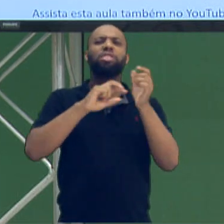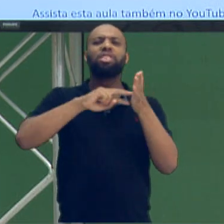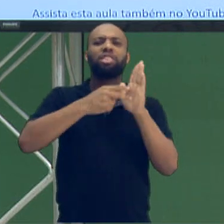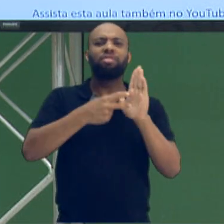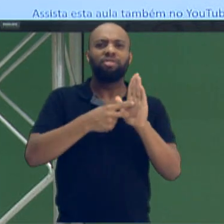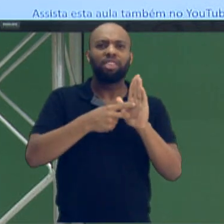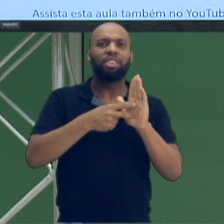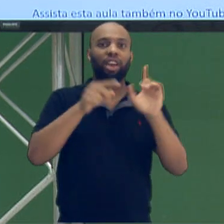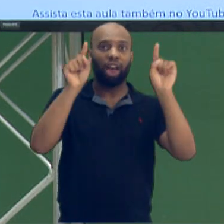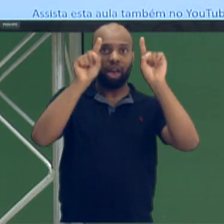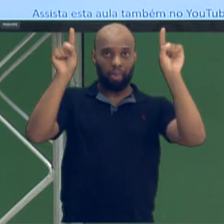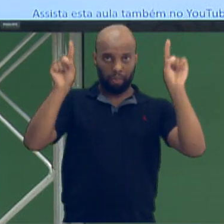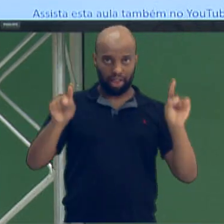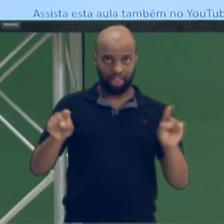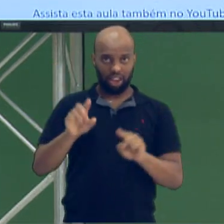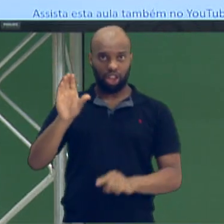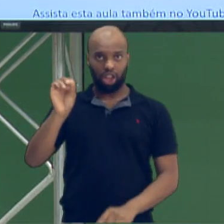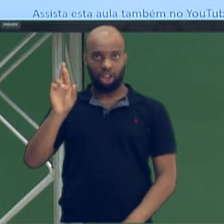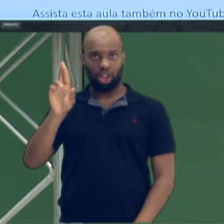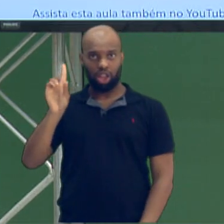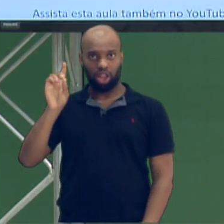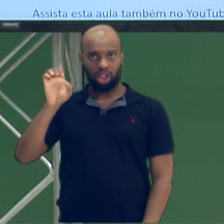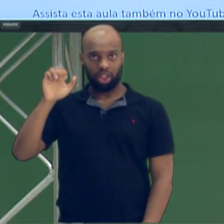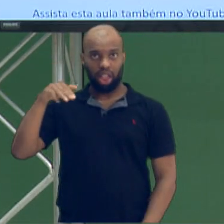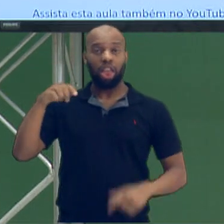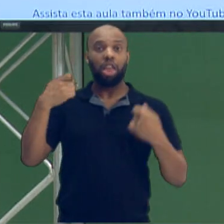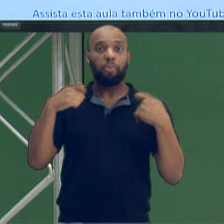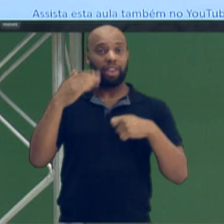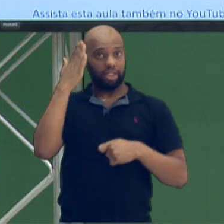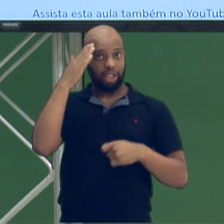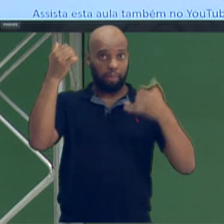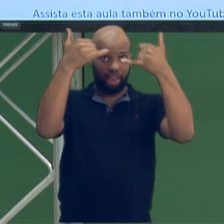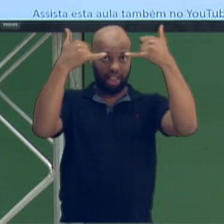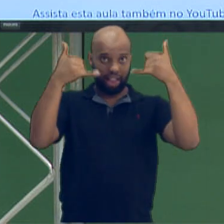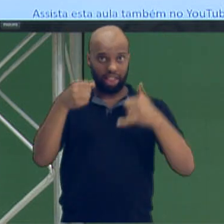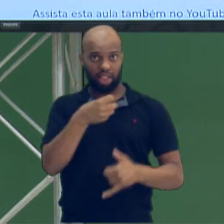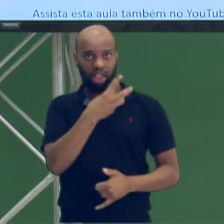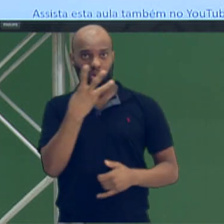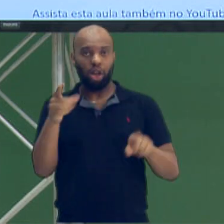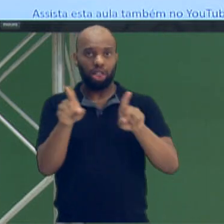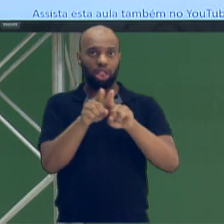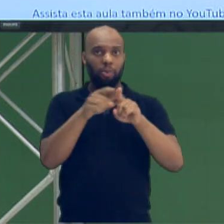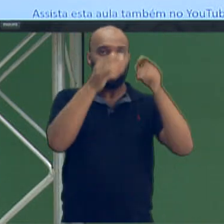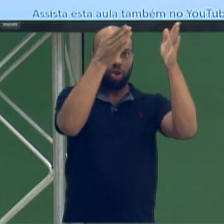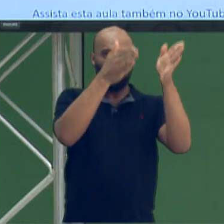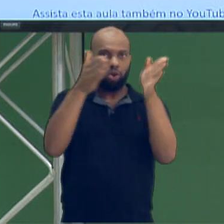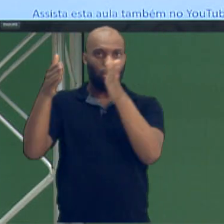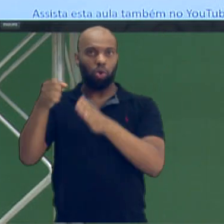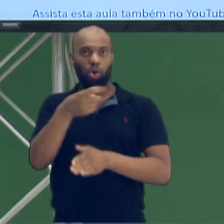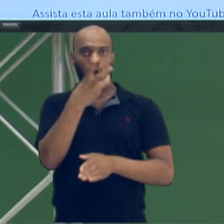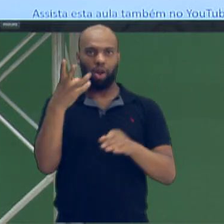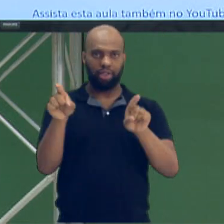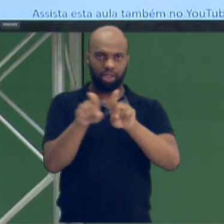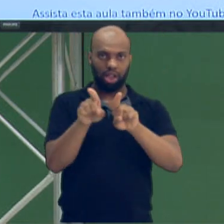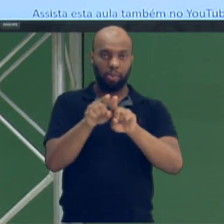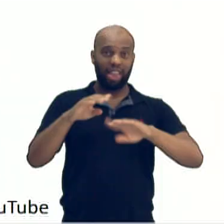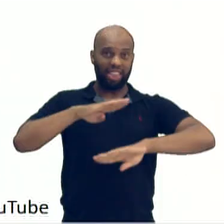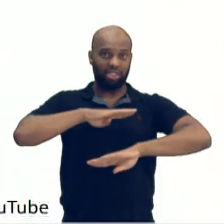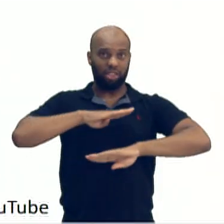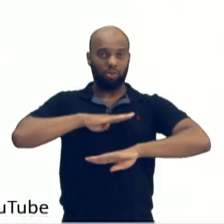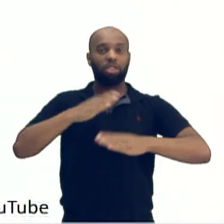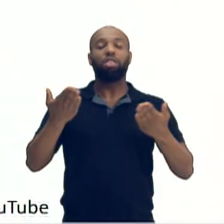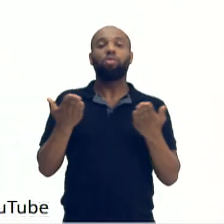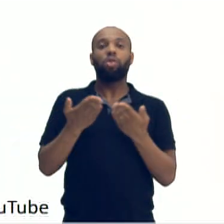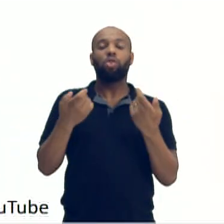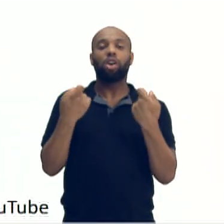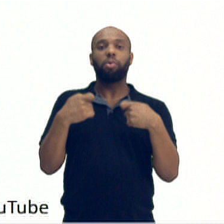A ordem de uma matriz é determinada por quem? Pelo número de linhas, pelo número de colunas. Então, na nossa primeira situação aqui, a gente